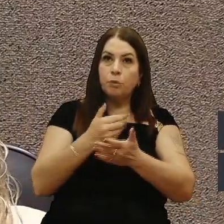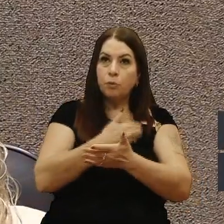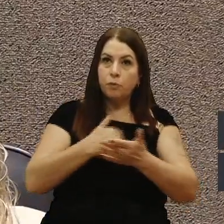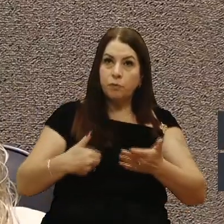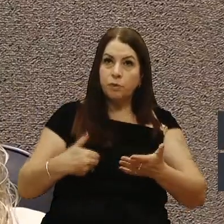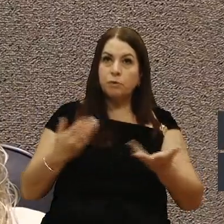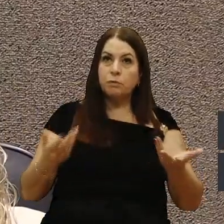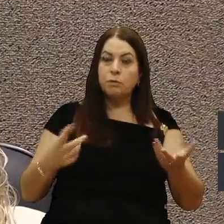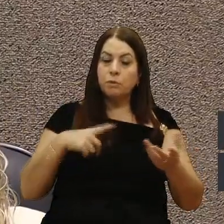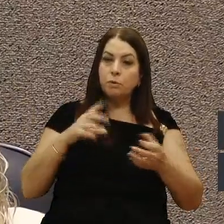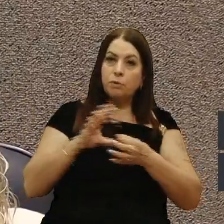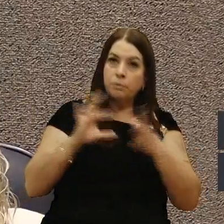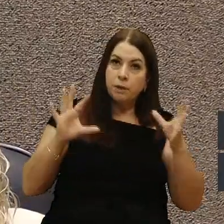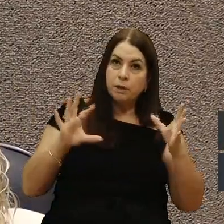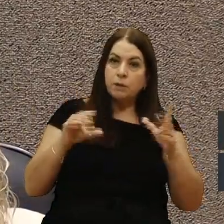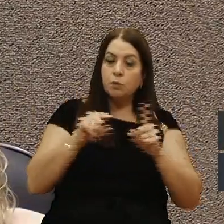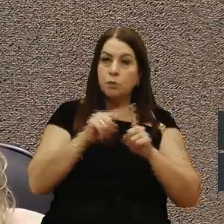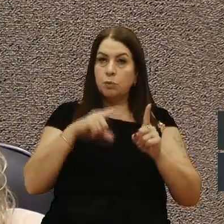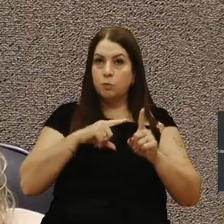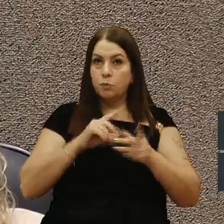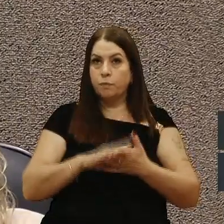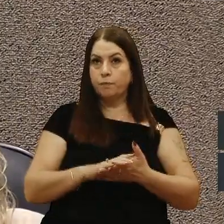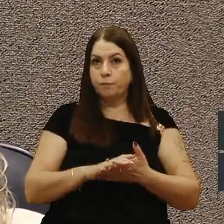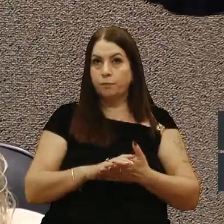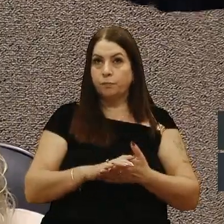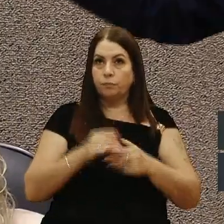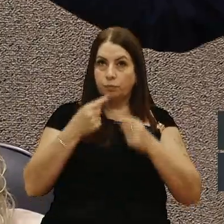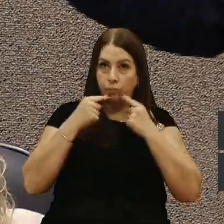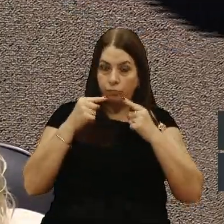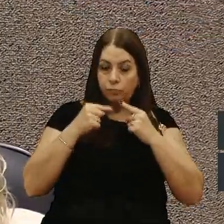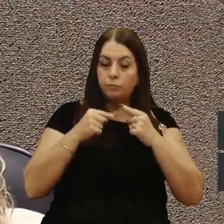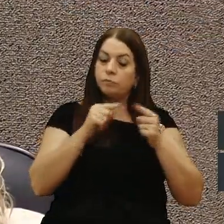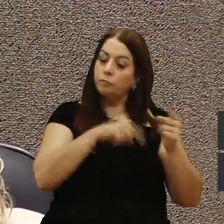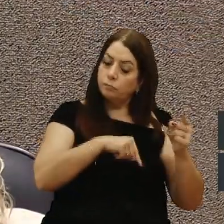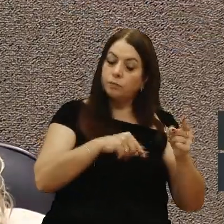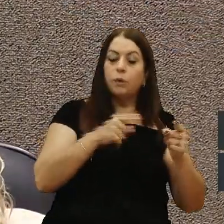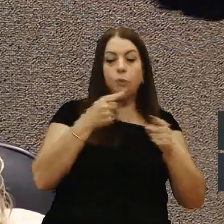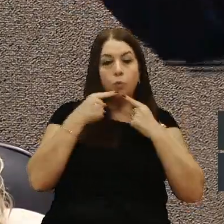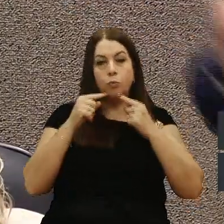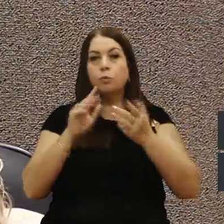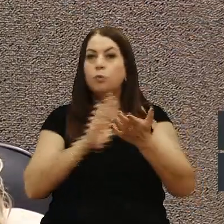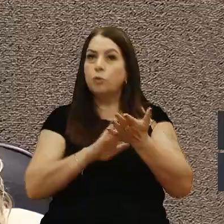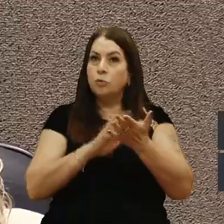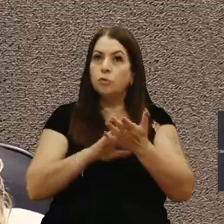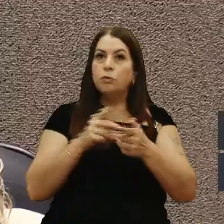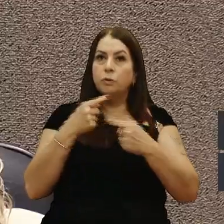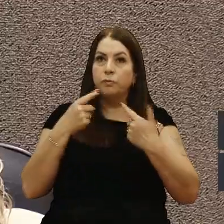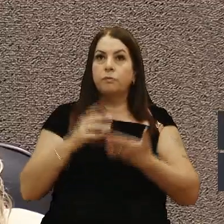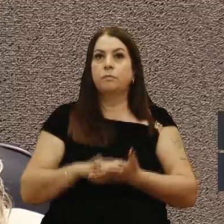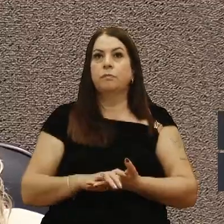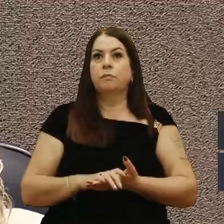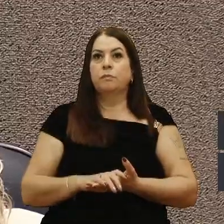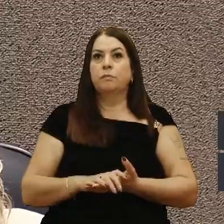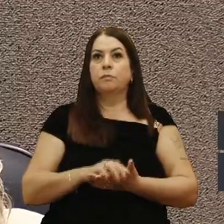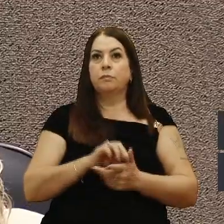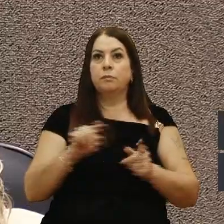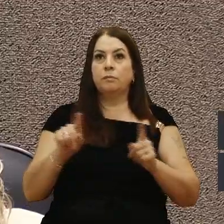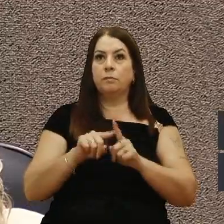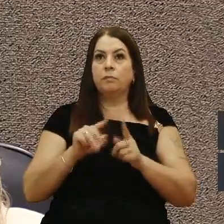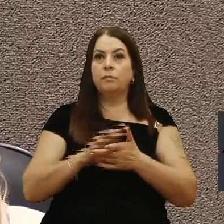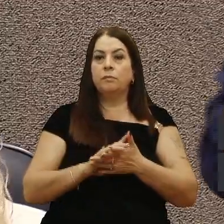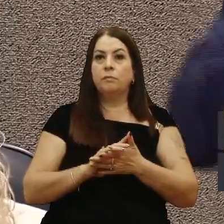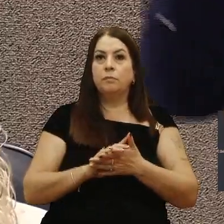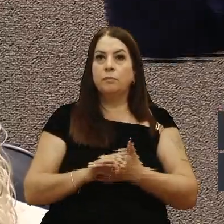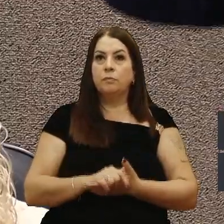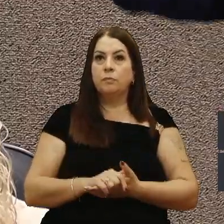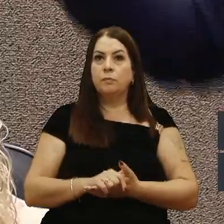Então eu tenho a liberdade aqui que quando eu tenho que criticar, eu critico, quando eu tenho que elogiar, eu elogio. Agora, essa história de dizer,